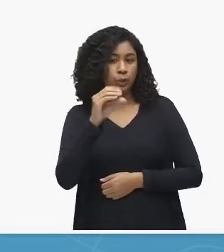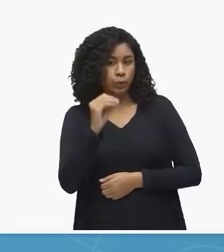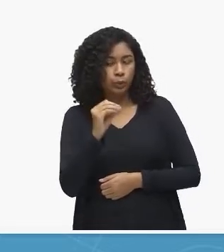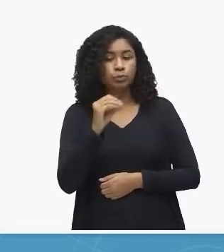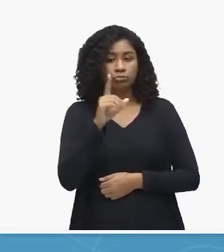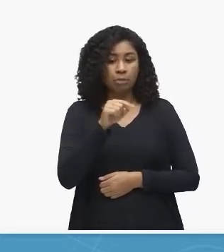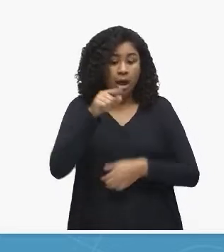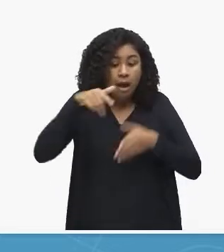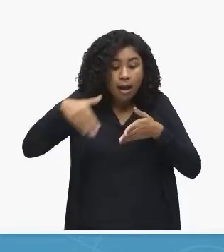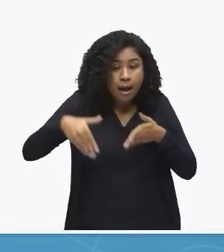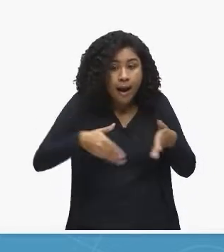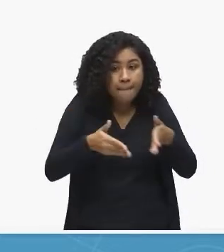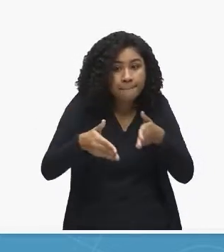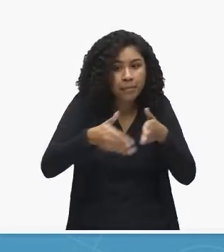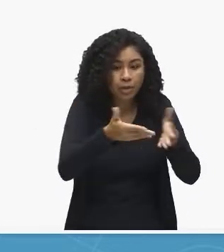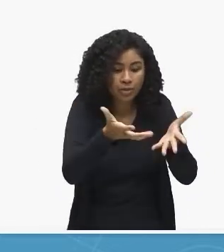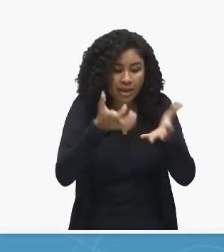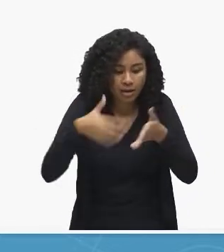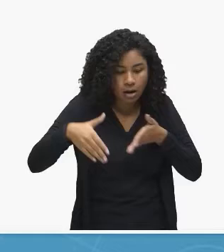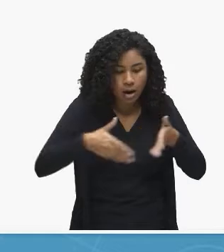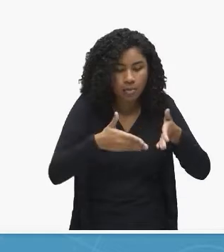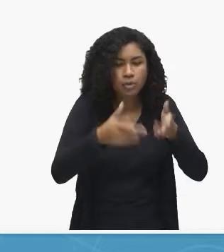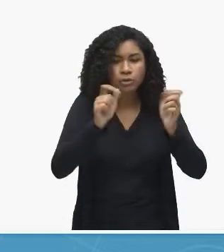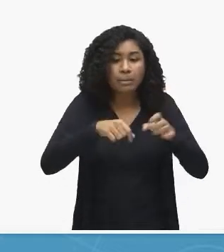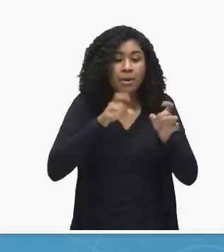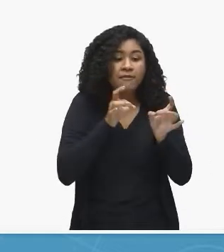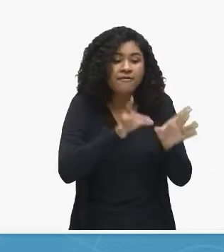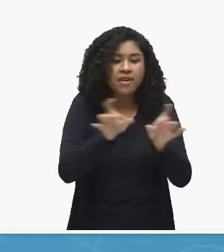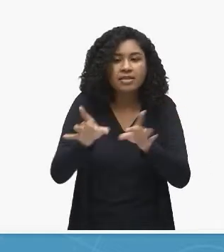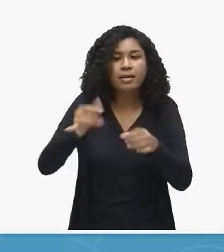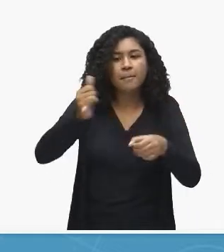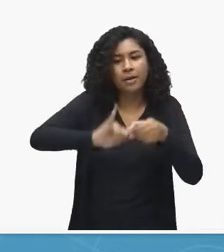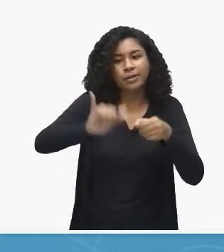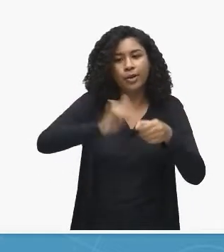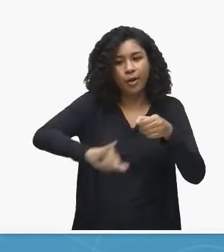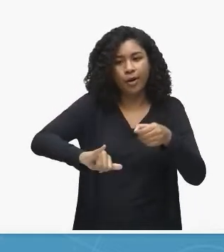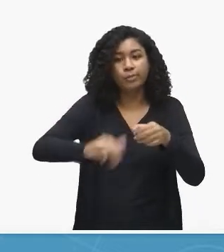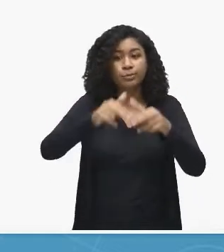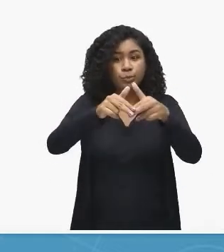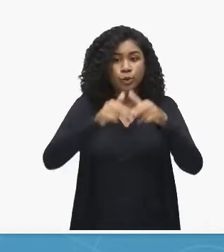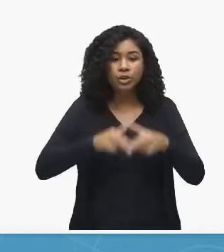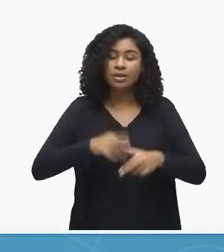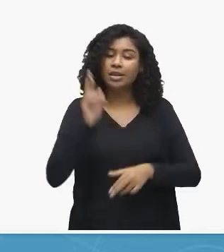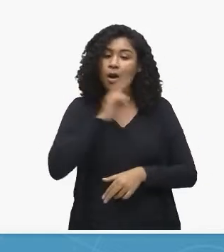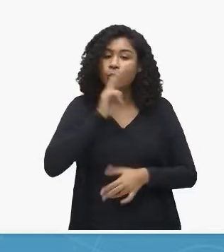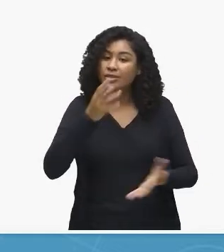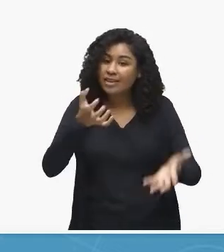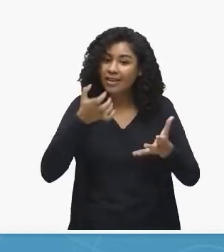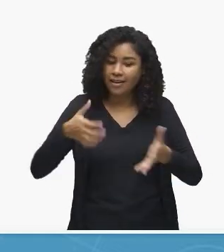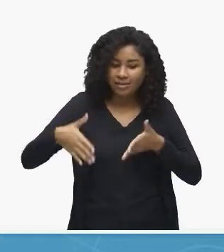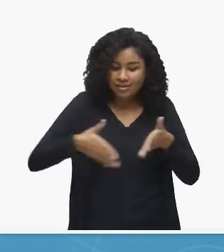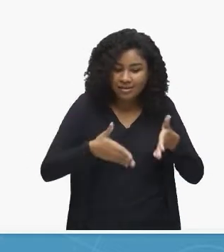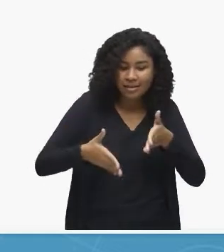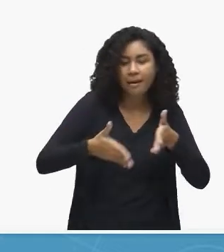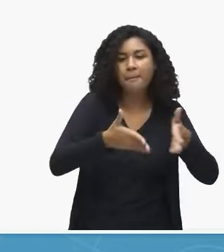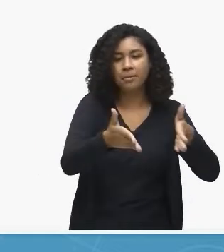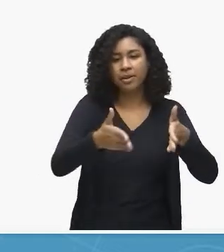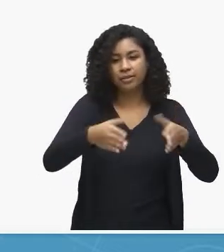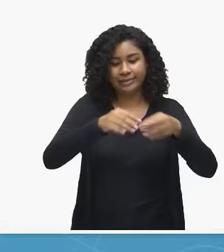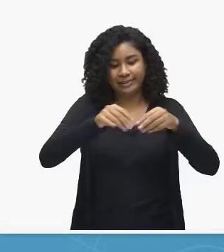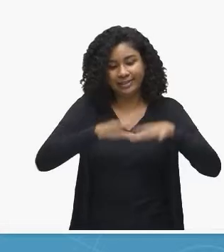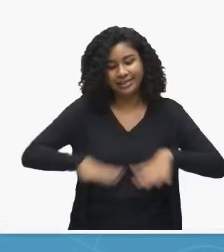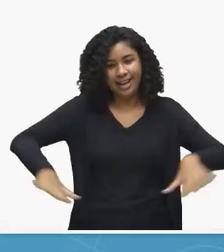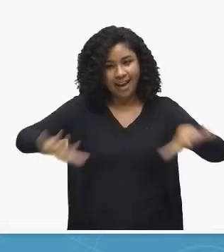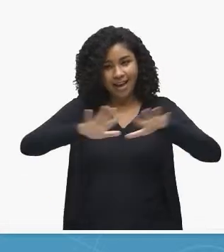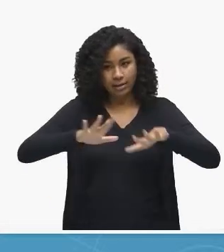de petróleo. Então, o interesse da Rússia nessa região era para controlar os estreitos de Bósforo e Dardanelos,